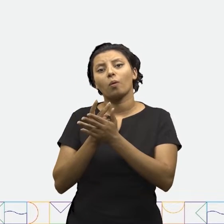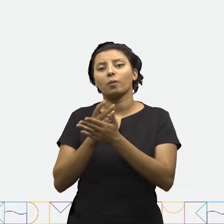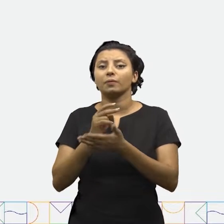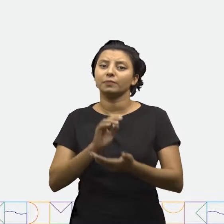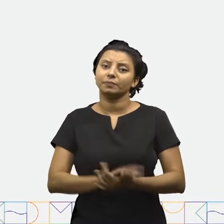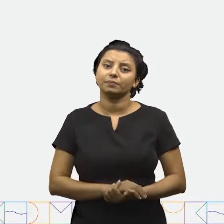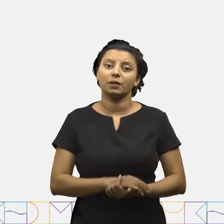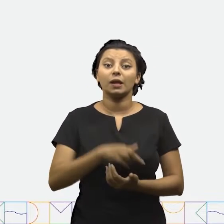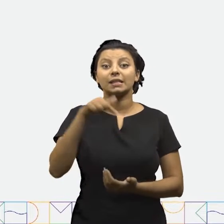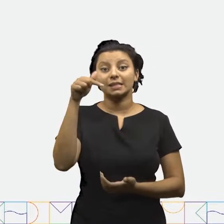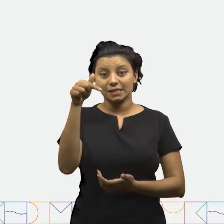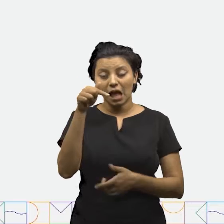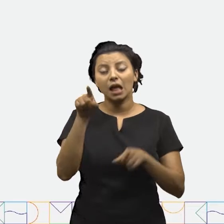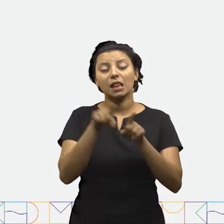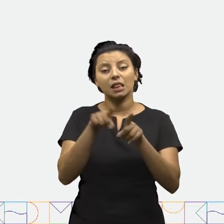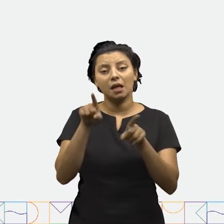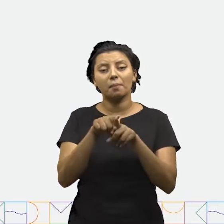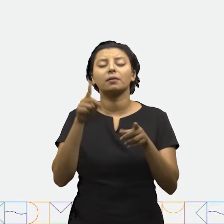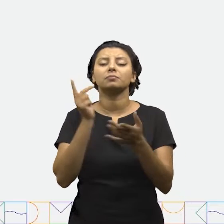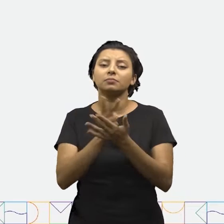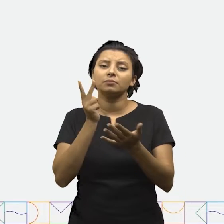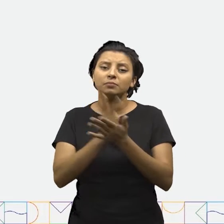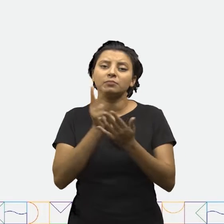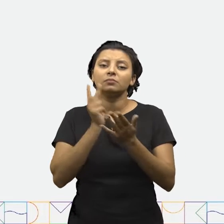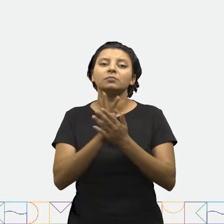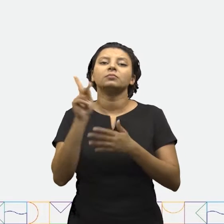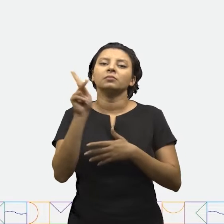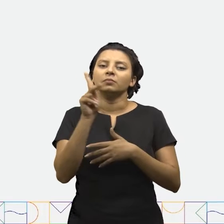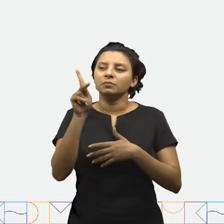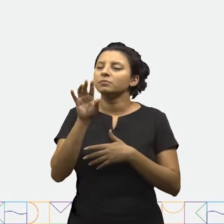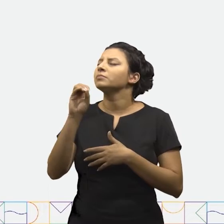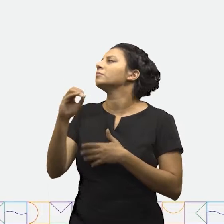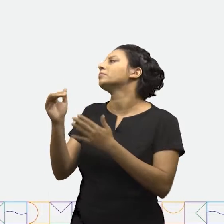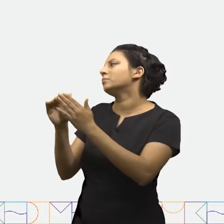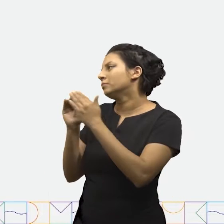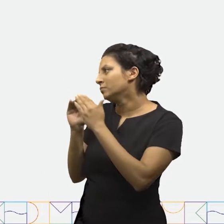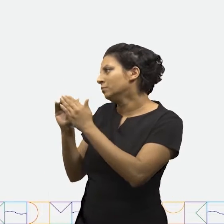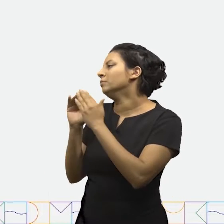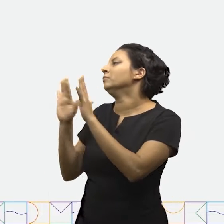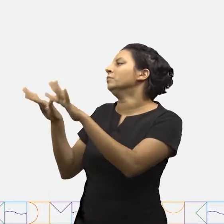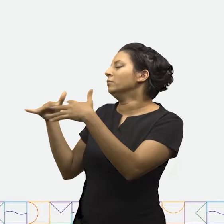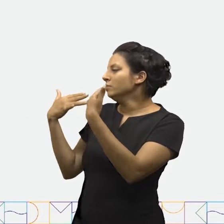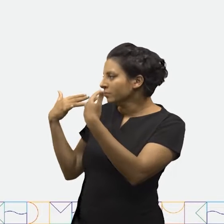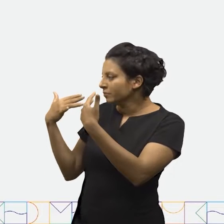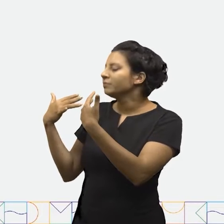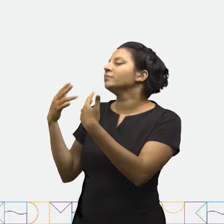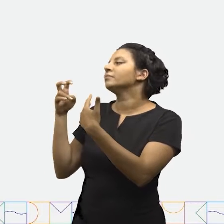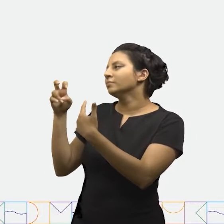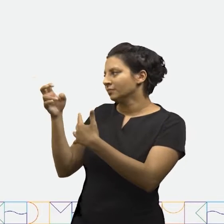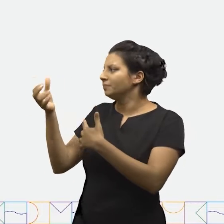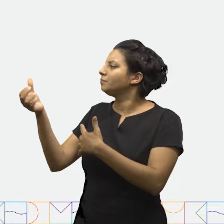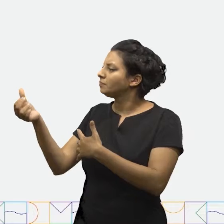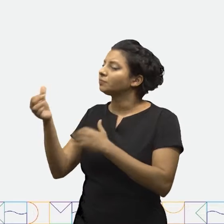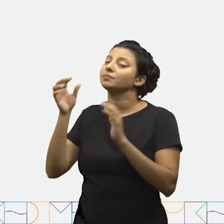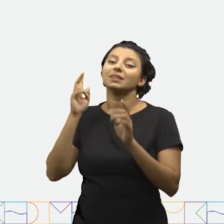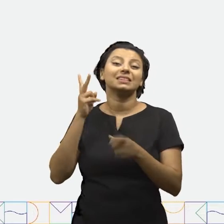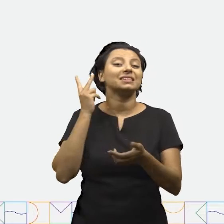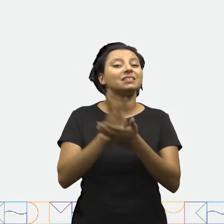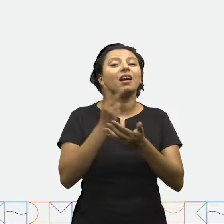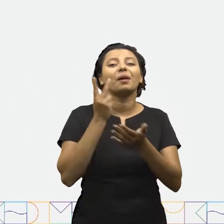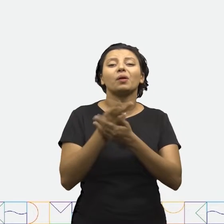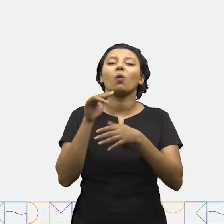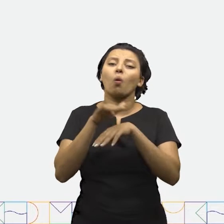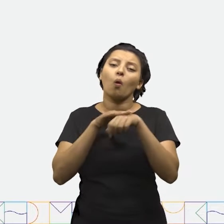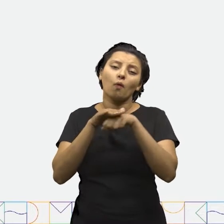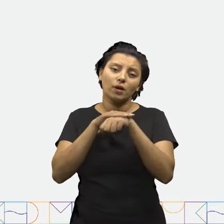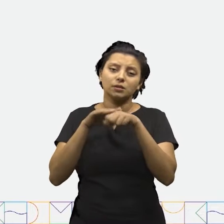seu colega 7. Por mais que a professora Zero chamasse a atenção dos números 5 e 6, eles só